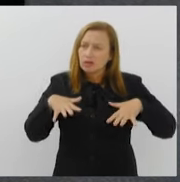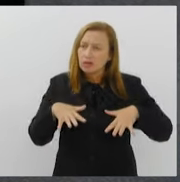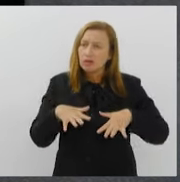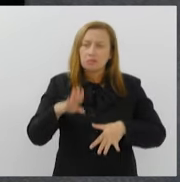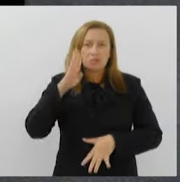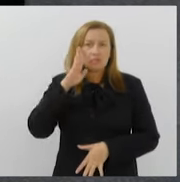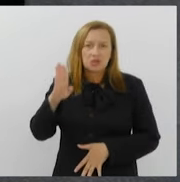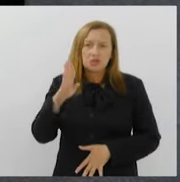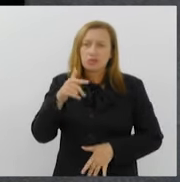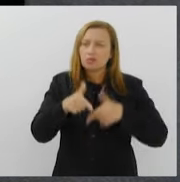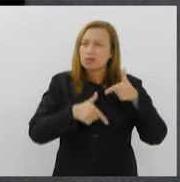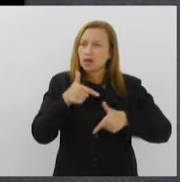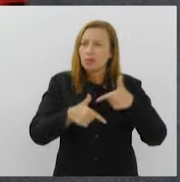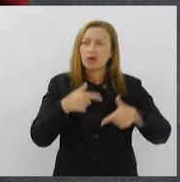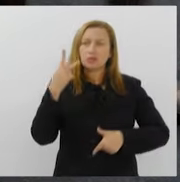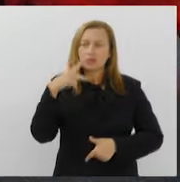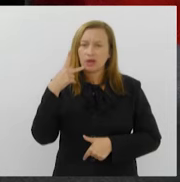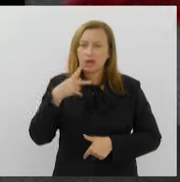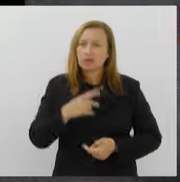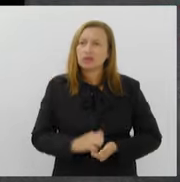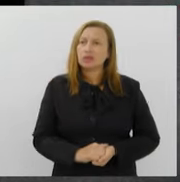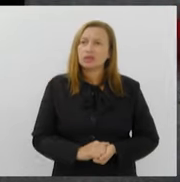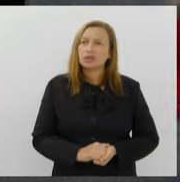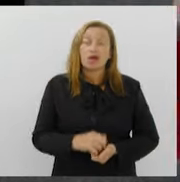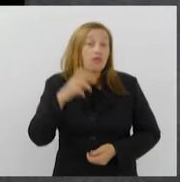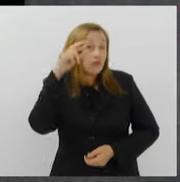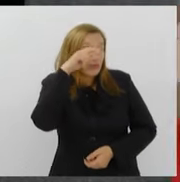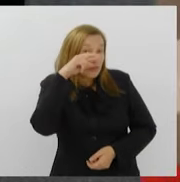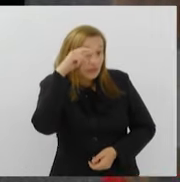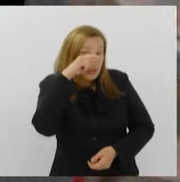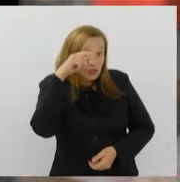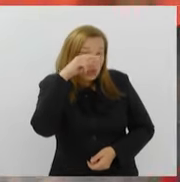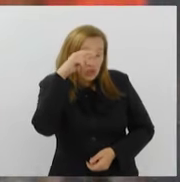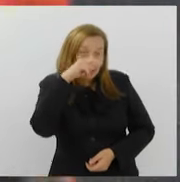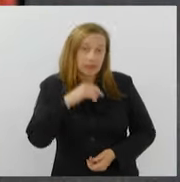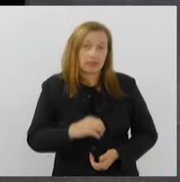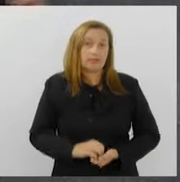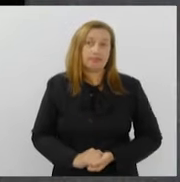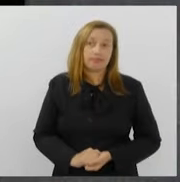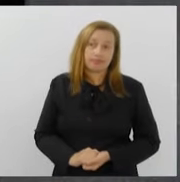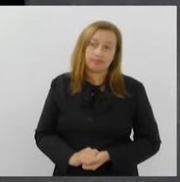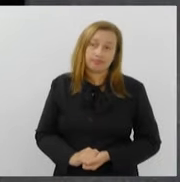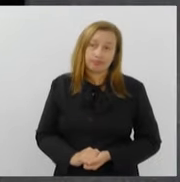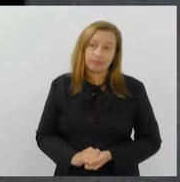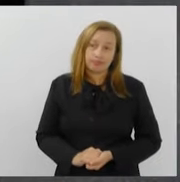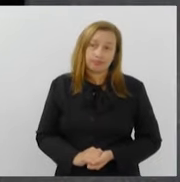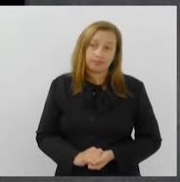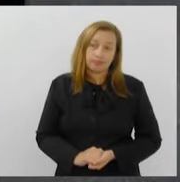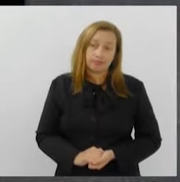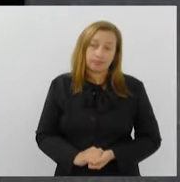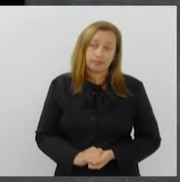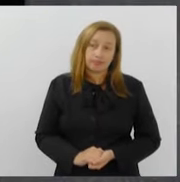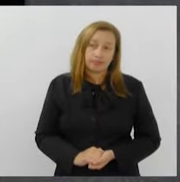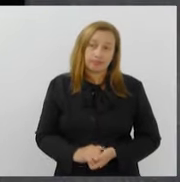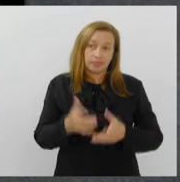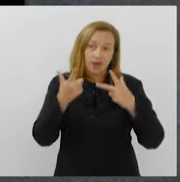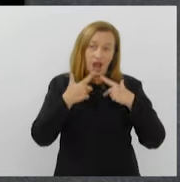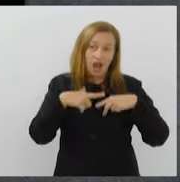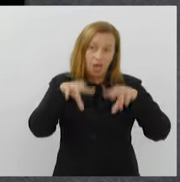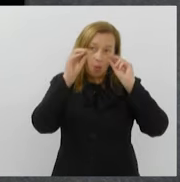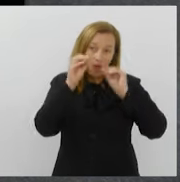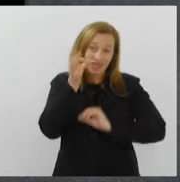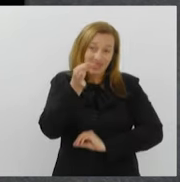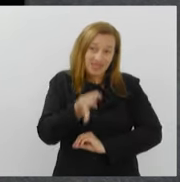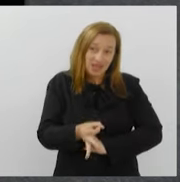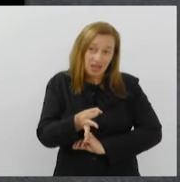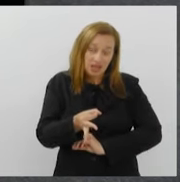do parlamento é fiscalizar, na linguagem correta,